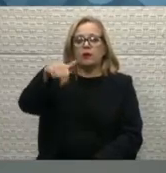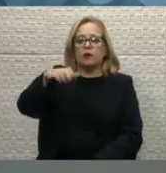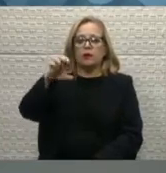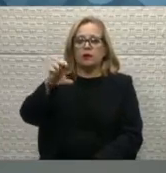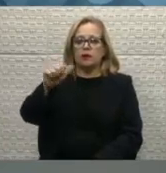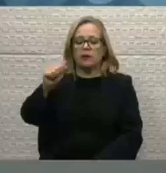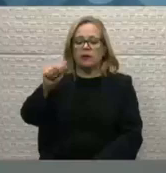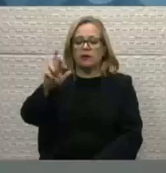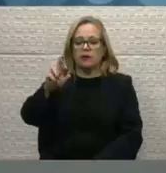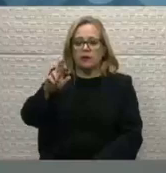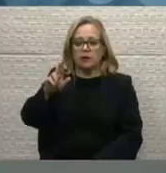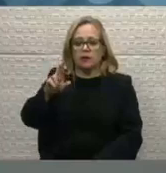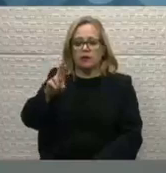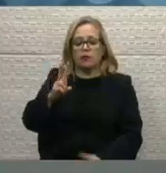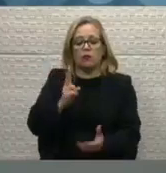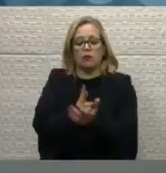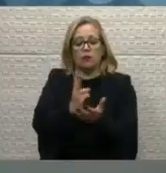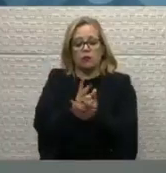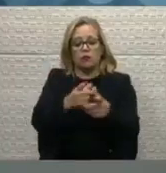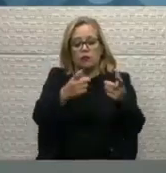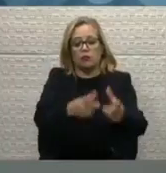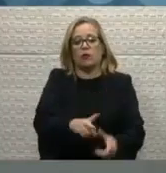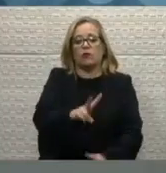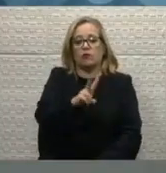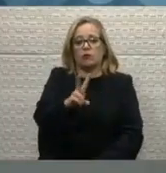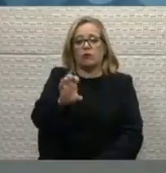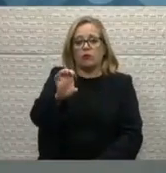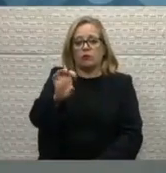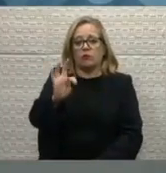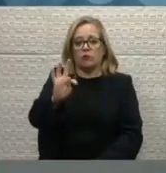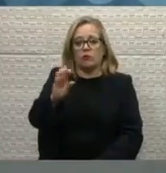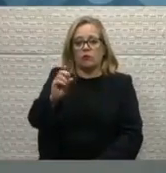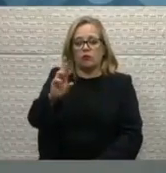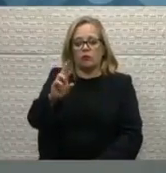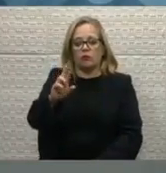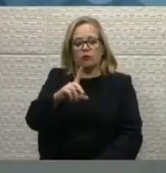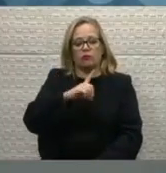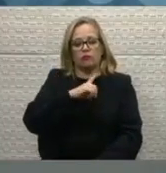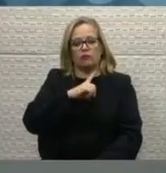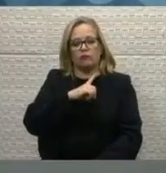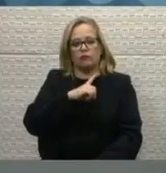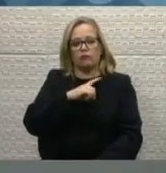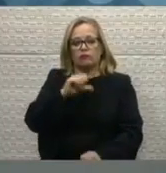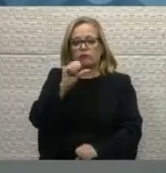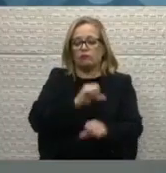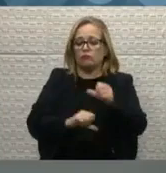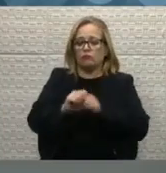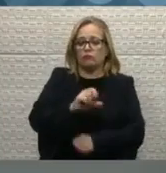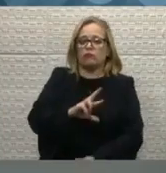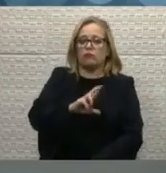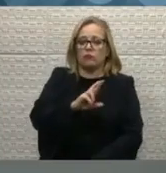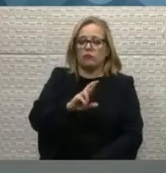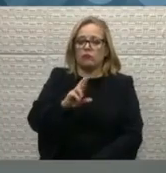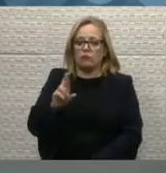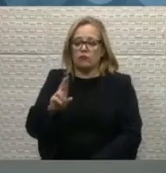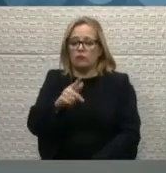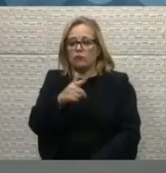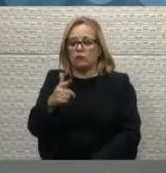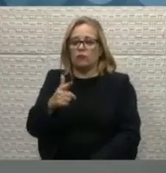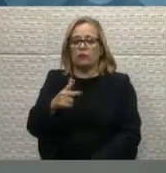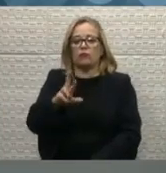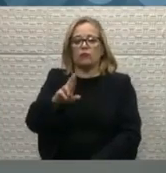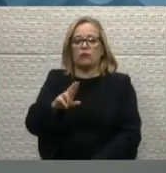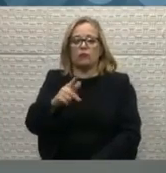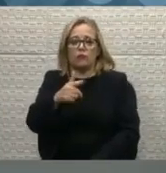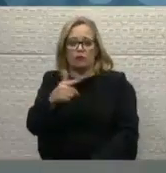por um mesmo espaço vetorial. Quando nós tínhamos essa última transformação de R2 em R2, note que o